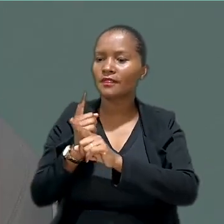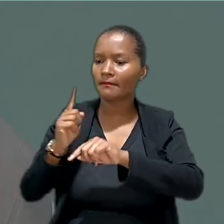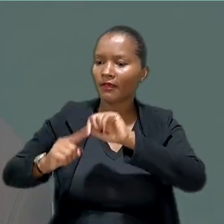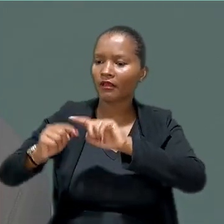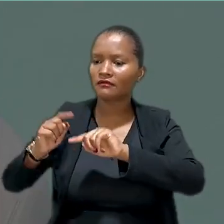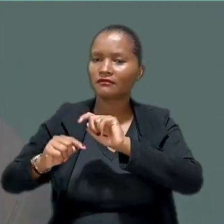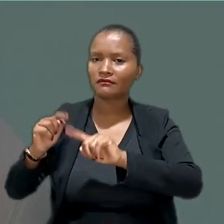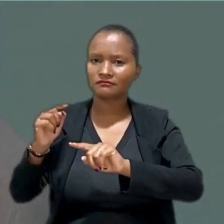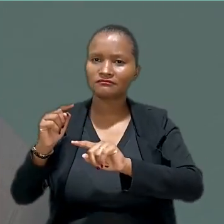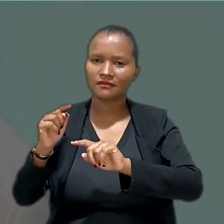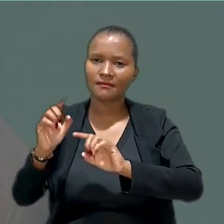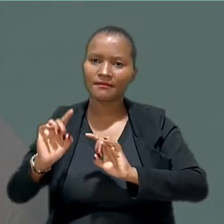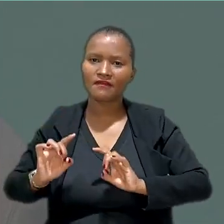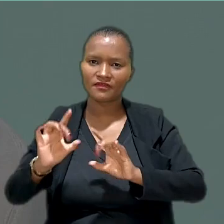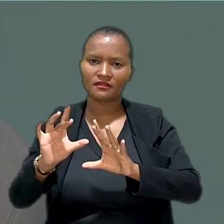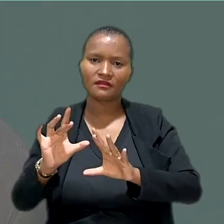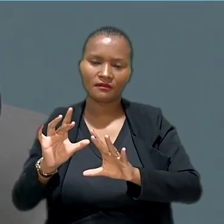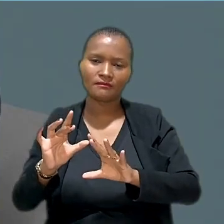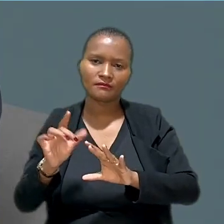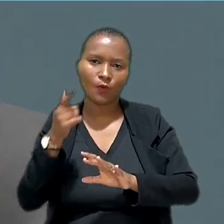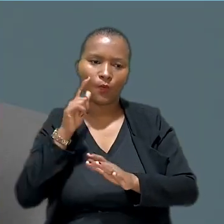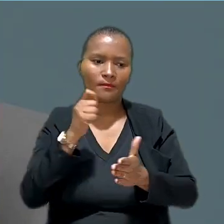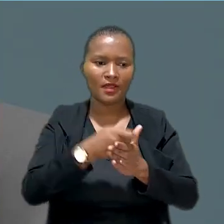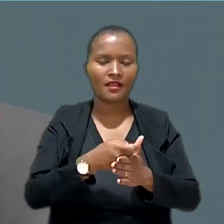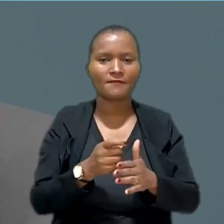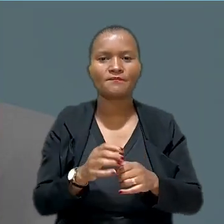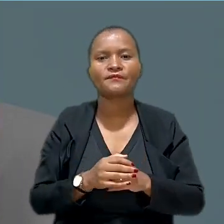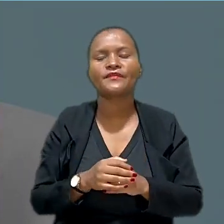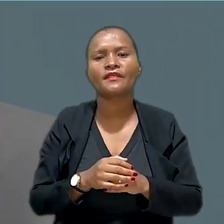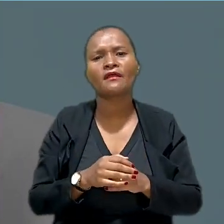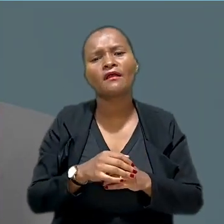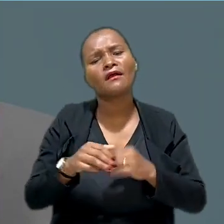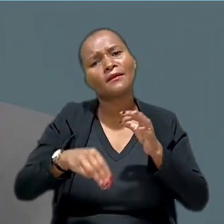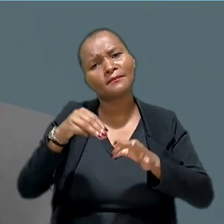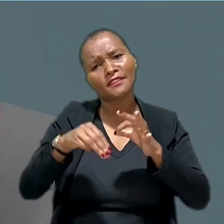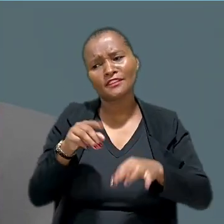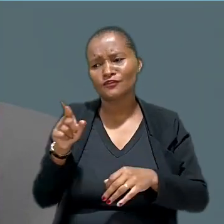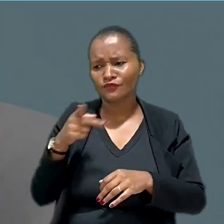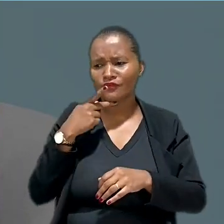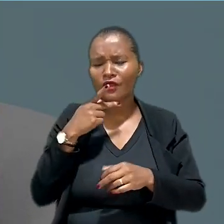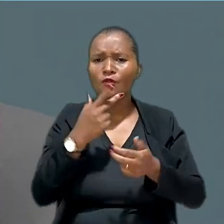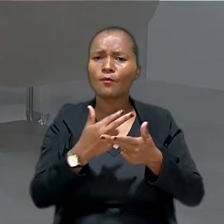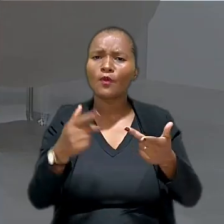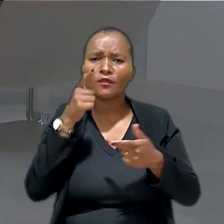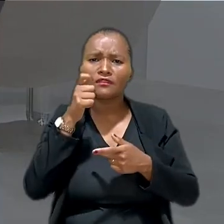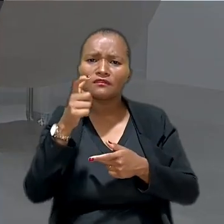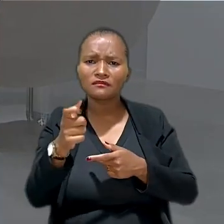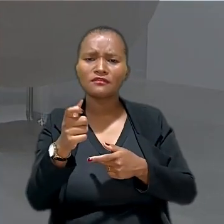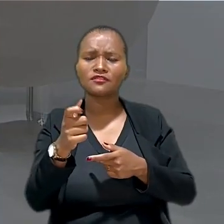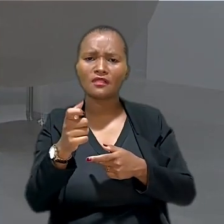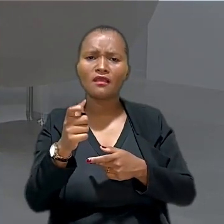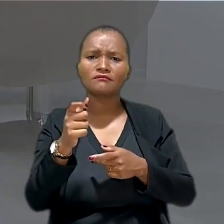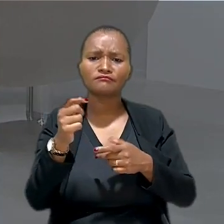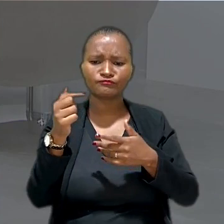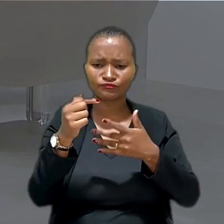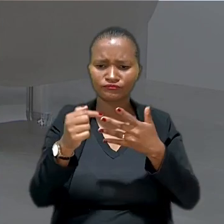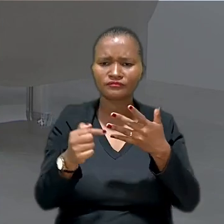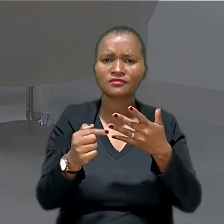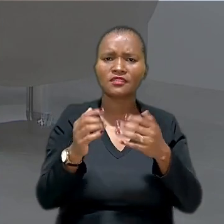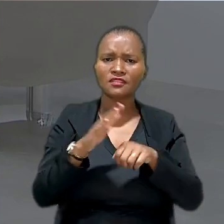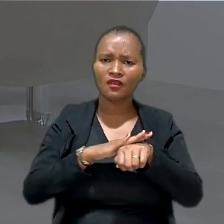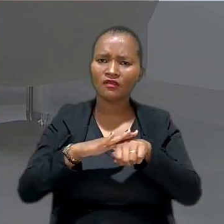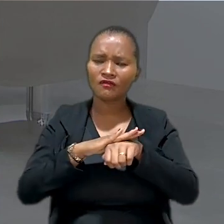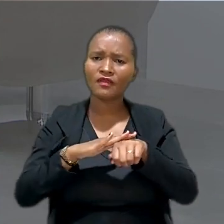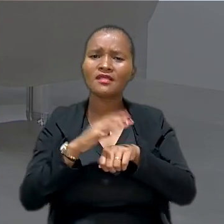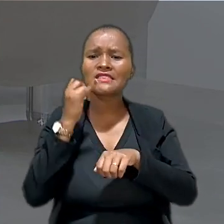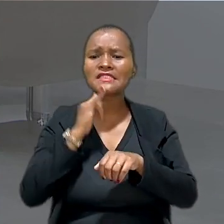garantam o cumprimento da decisão na fase de execução. Ministro, o senhor entrou num ponto interessante agora, que é justamente o próximo tópico aqui da nossa conversa. No caso de devedores